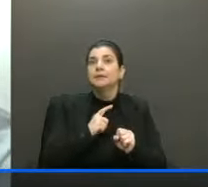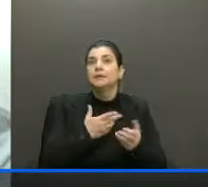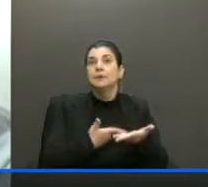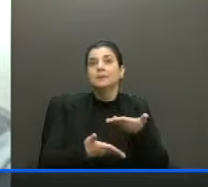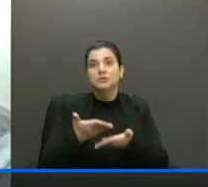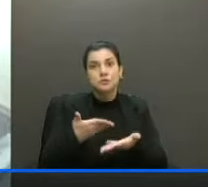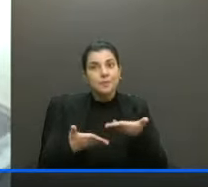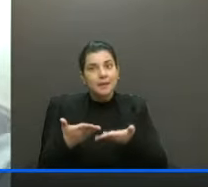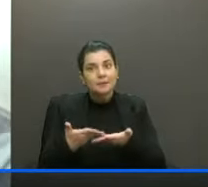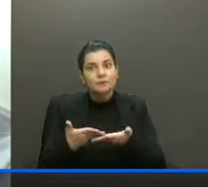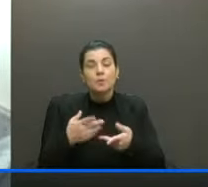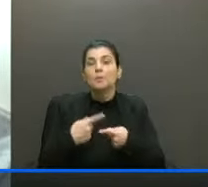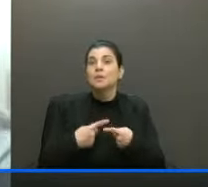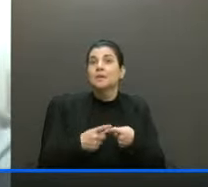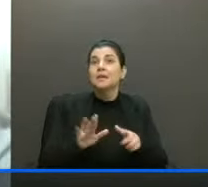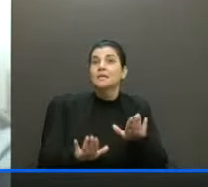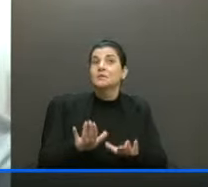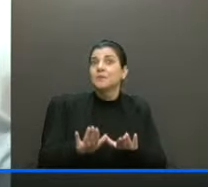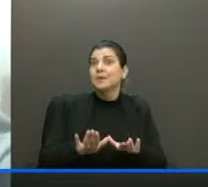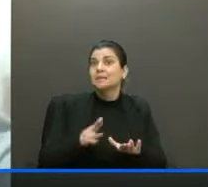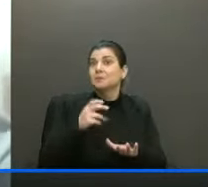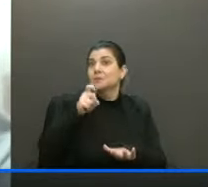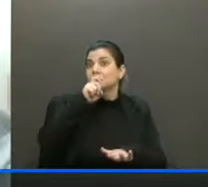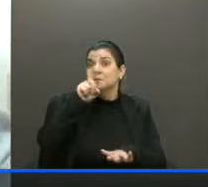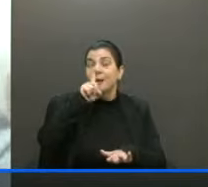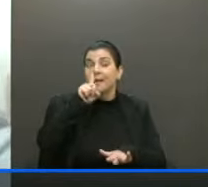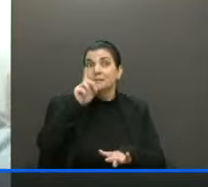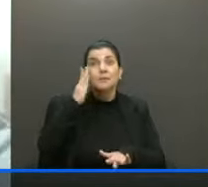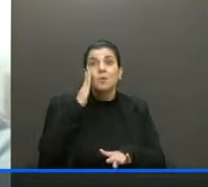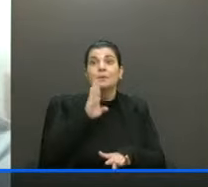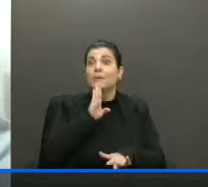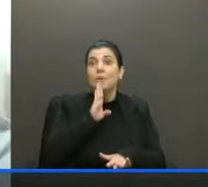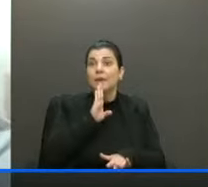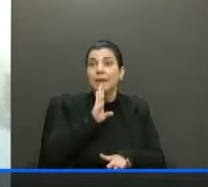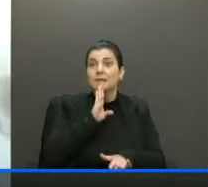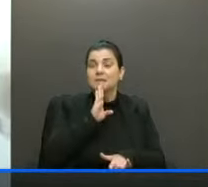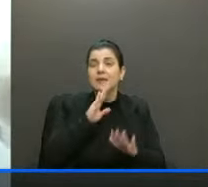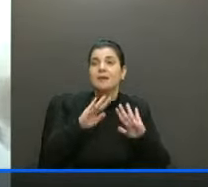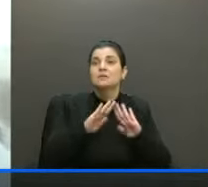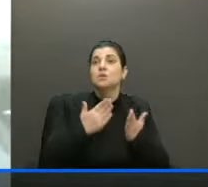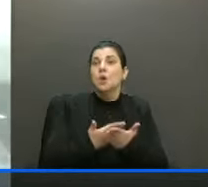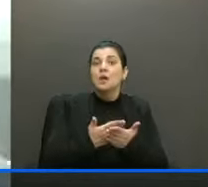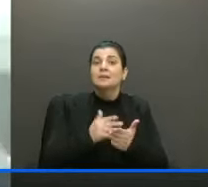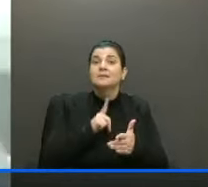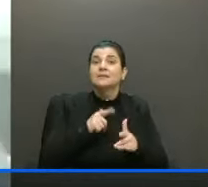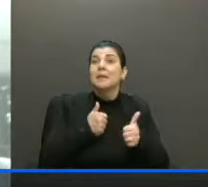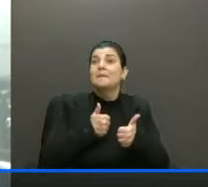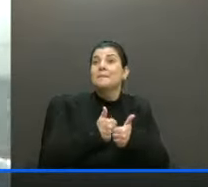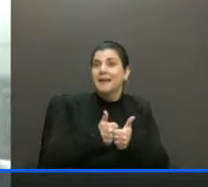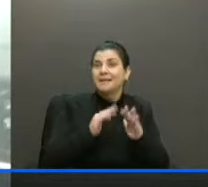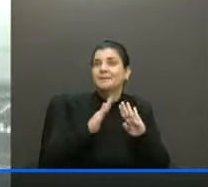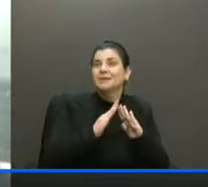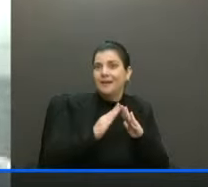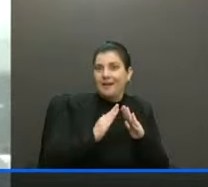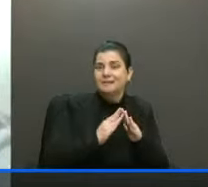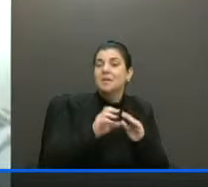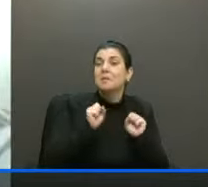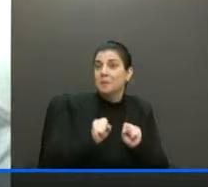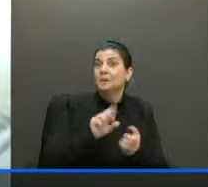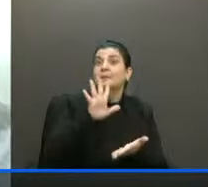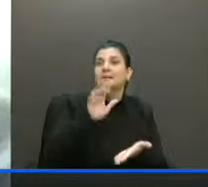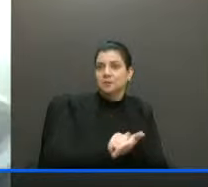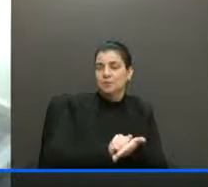os pais também desconhecem outras escolas que têm próximas e que eles podem então, né, matricular os seus filhos, tá?